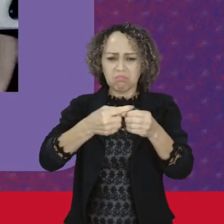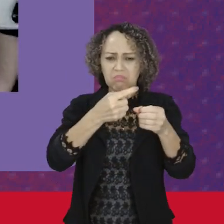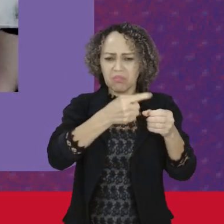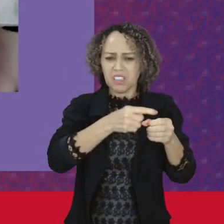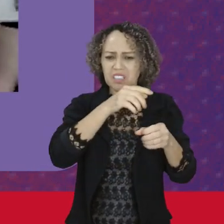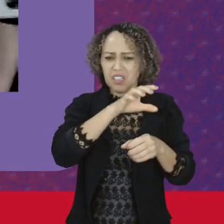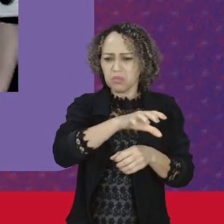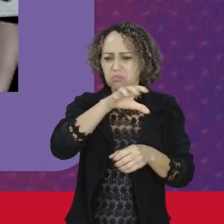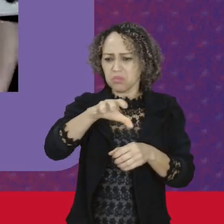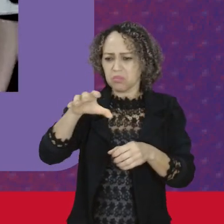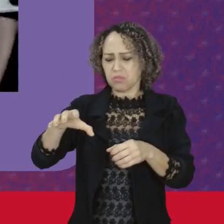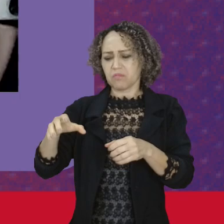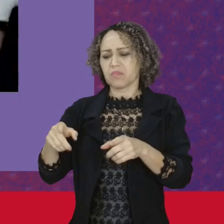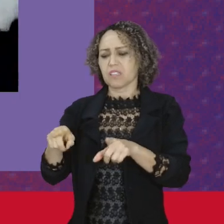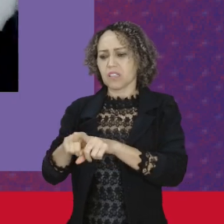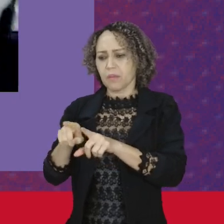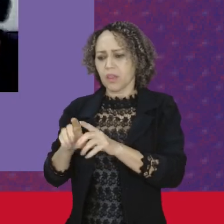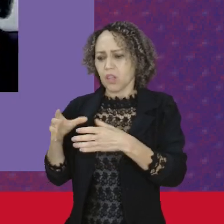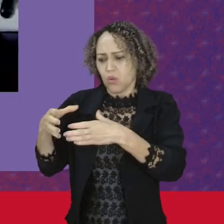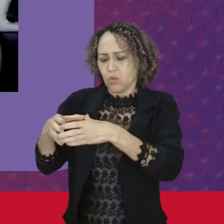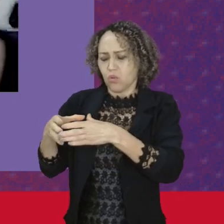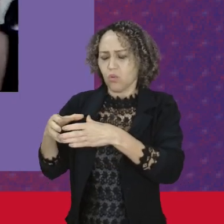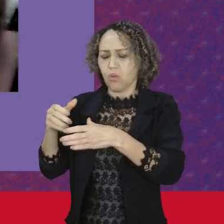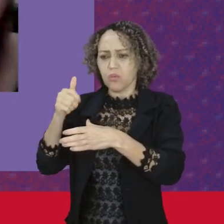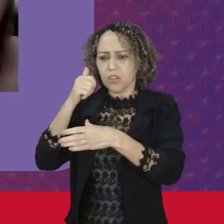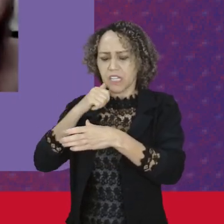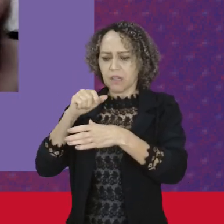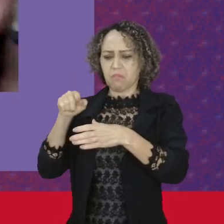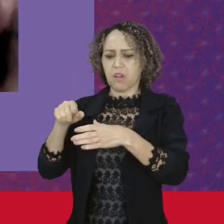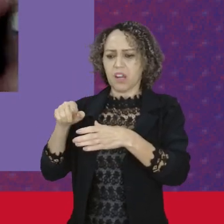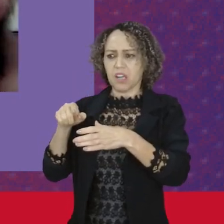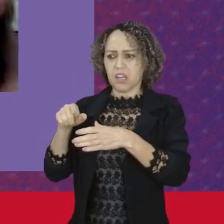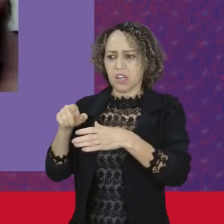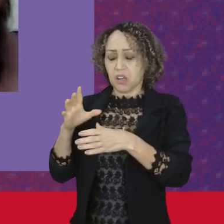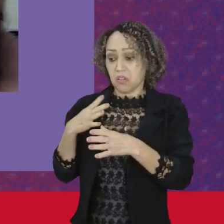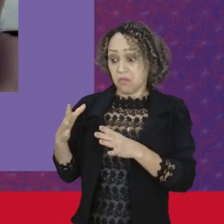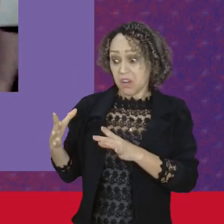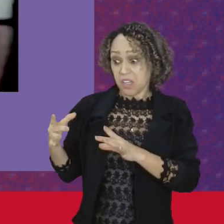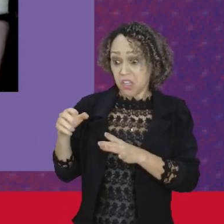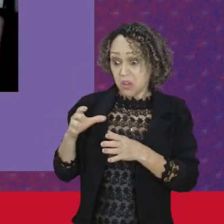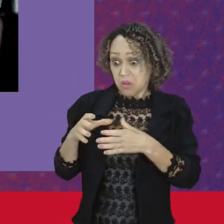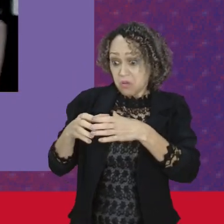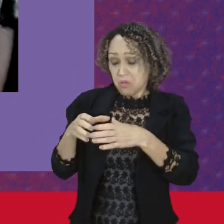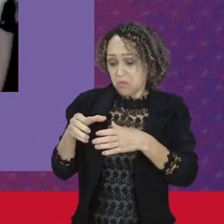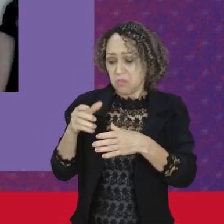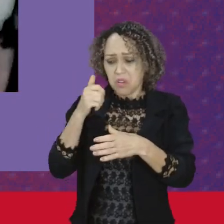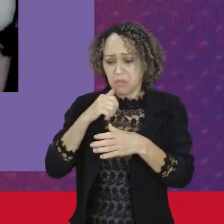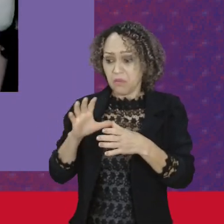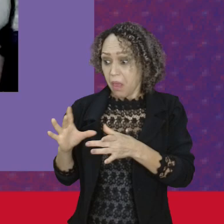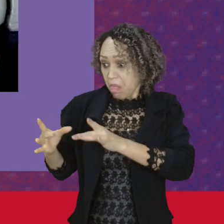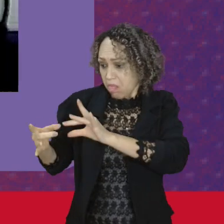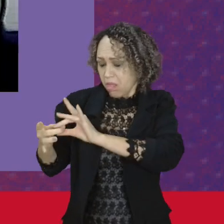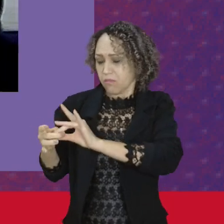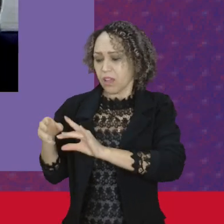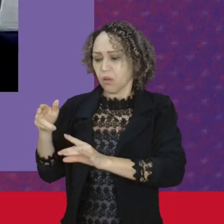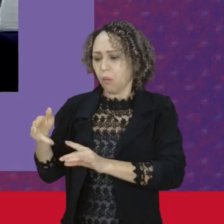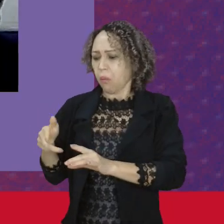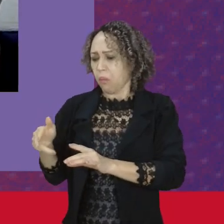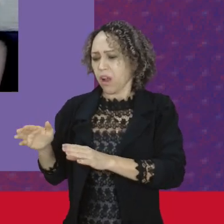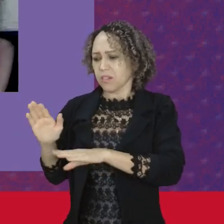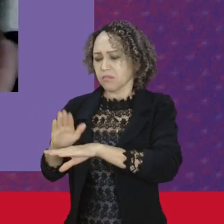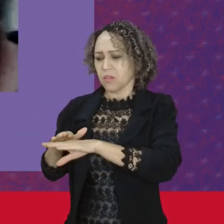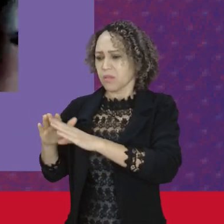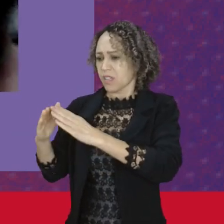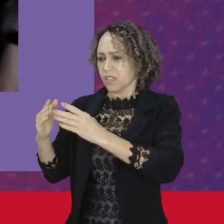que os clubes de mães não ficassem vinculados àquele padre na igreja, mas que fossem elas as protagonistas da sua